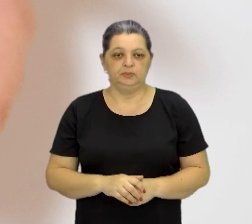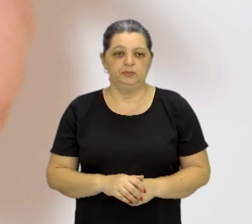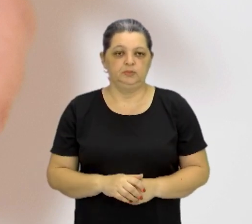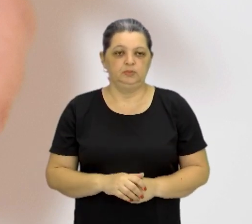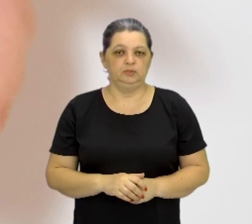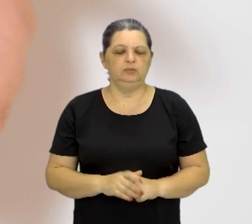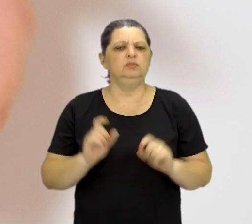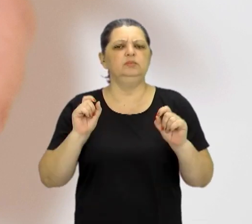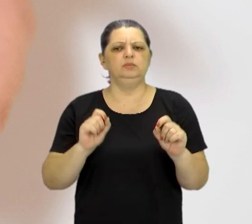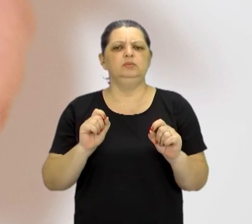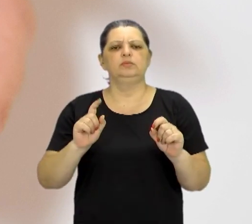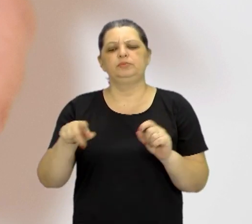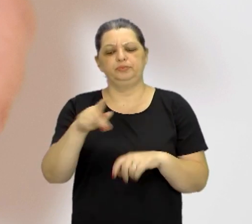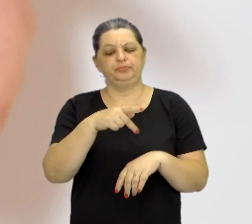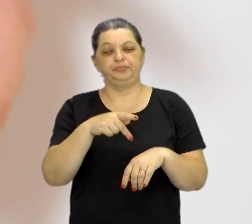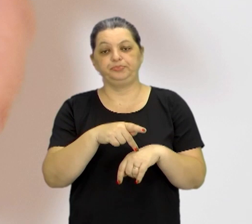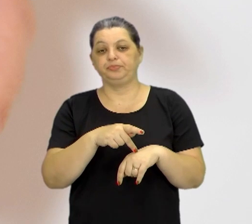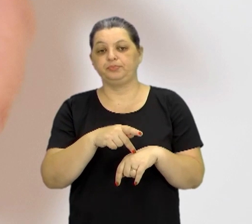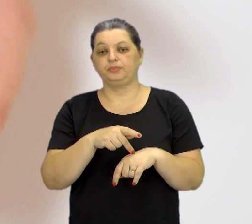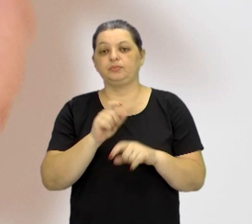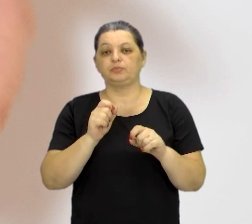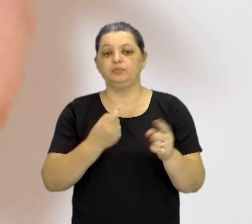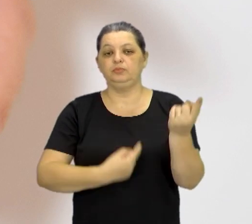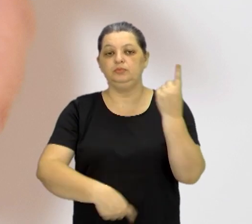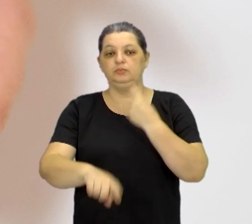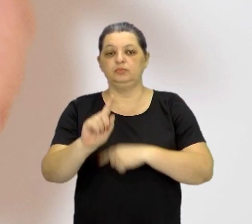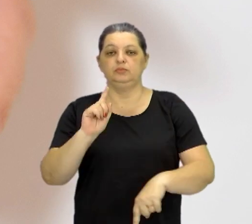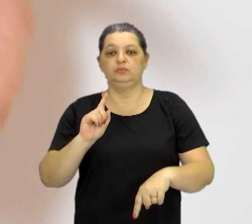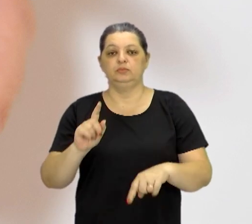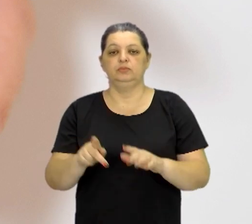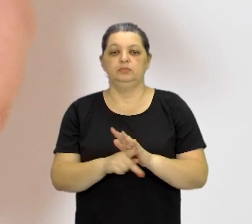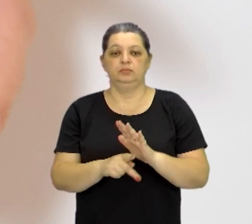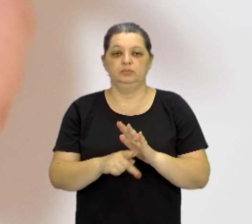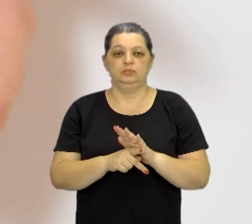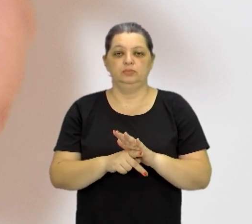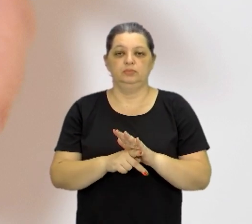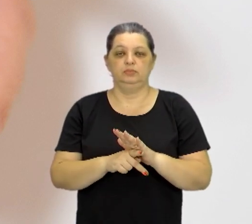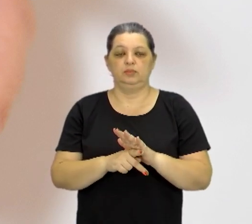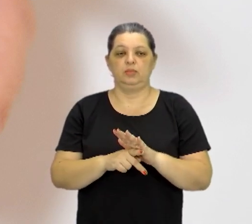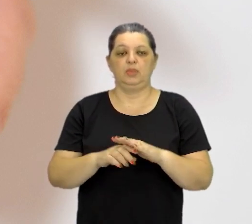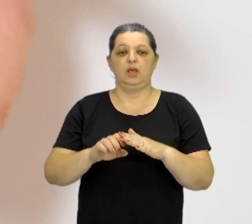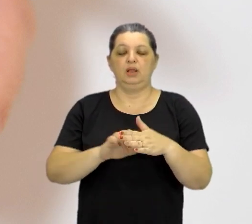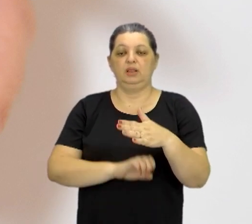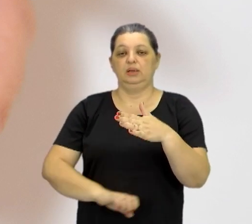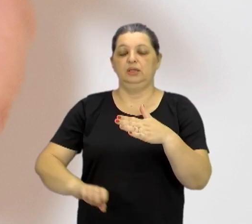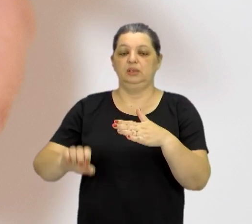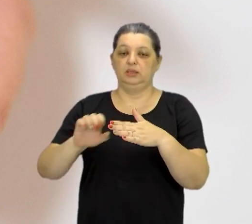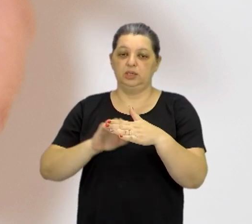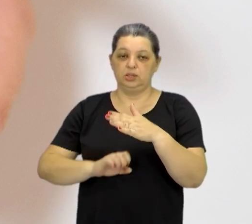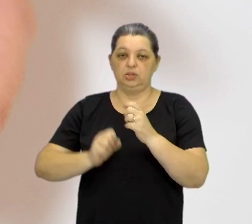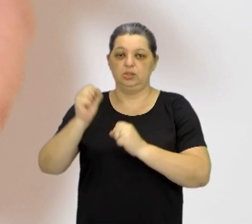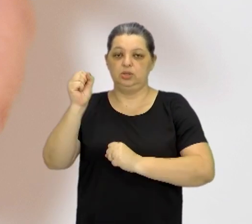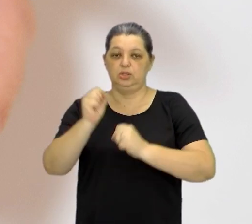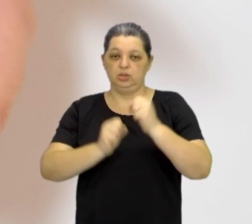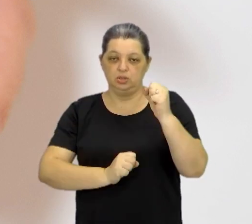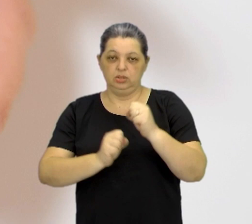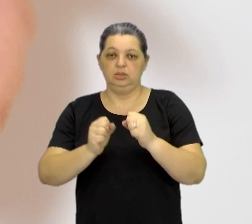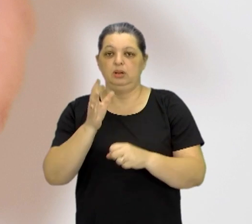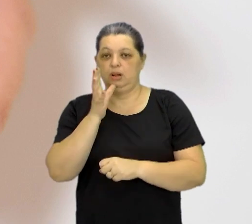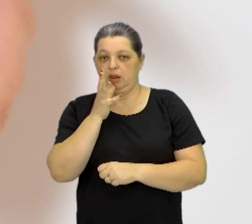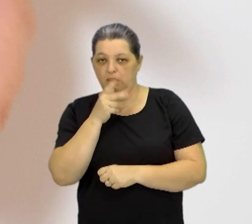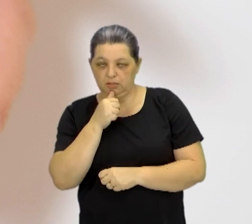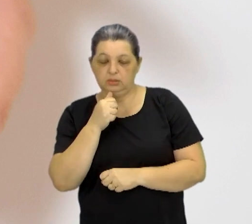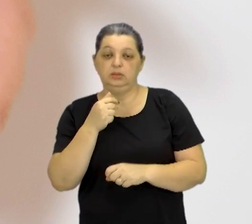quem são os países subdesenvolvidos? Aqueles que tiveram a sua industrialização tardia. Por exemplo, né, o Brasil,